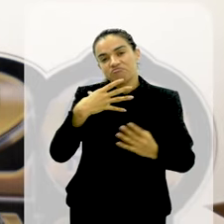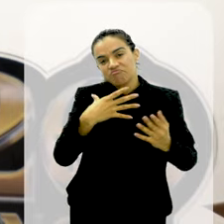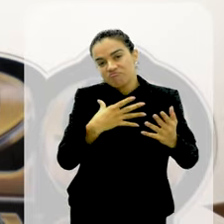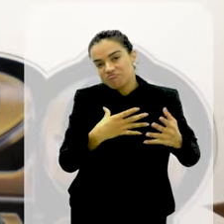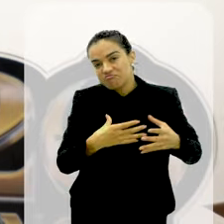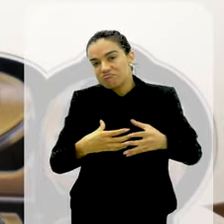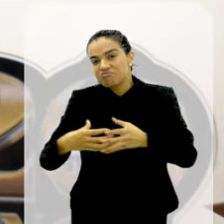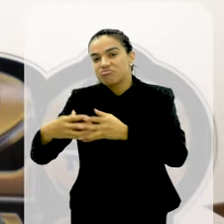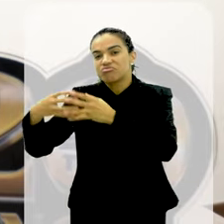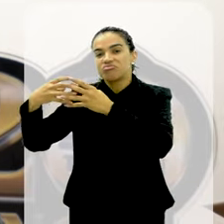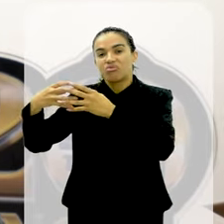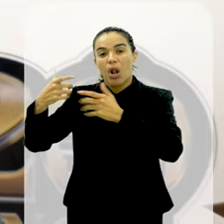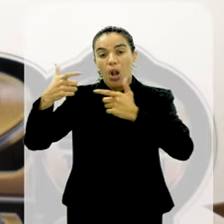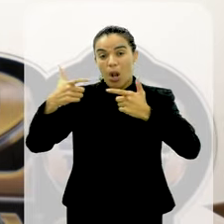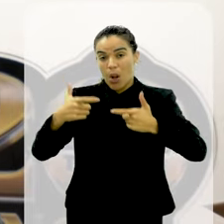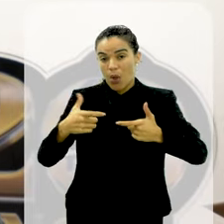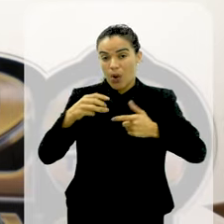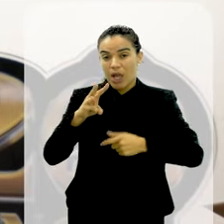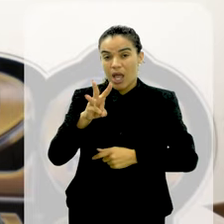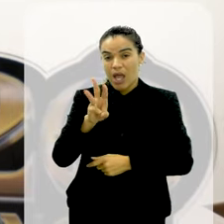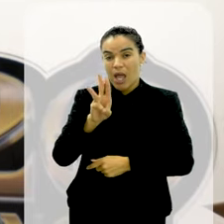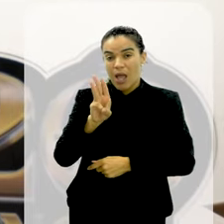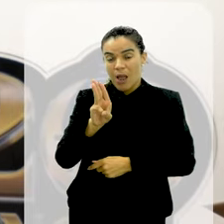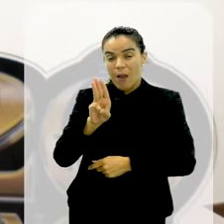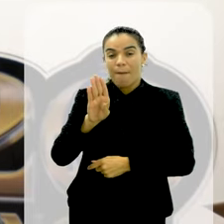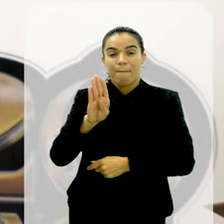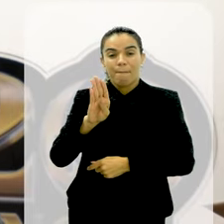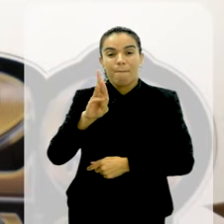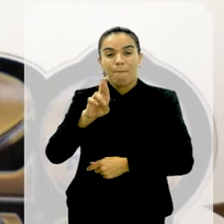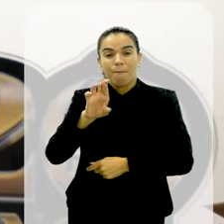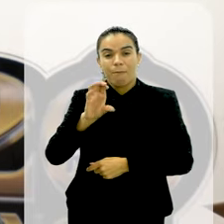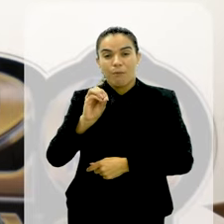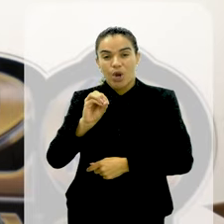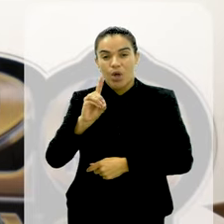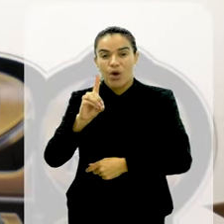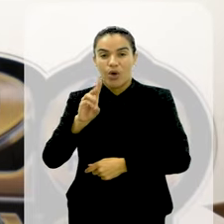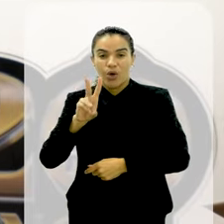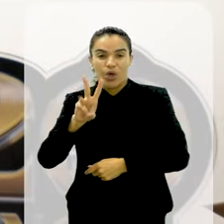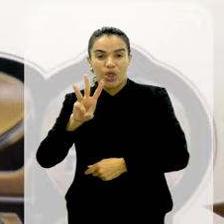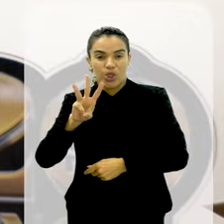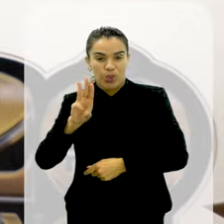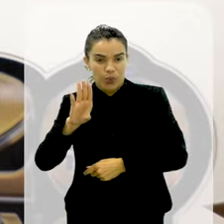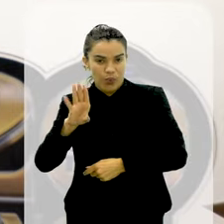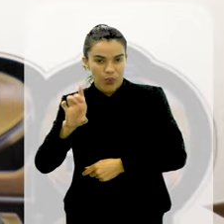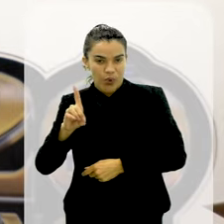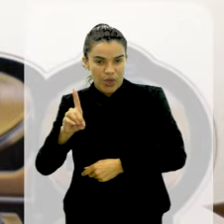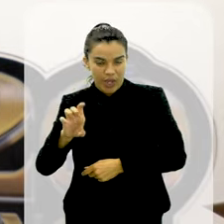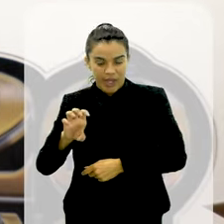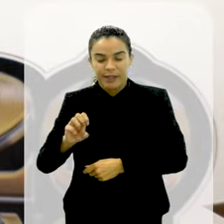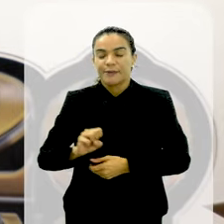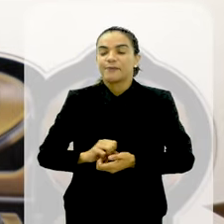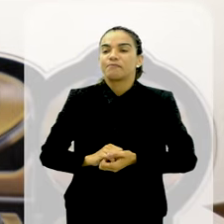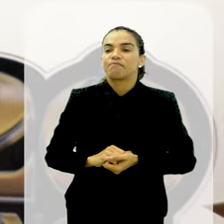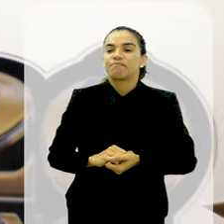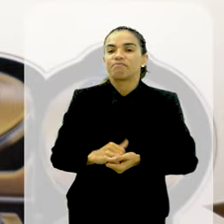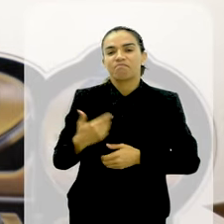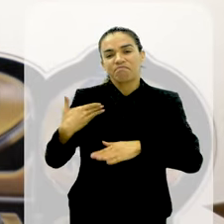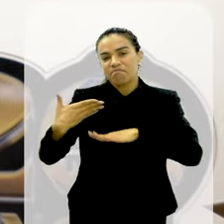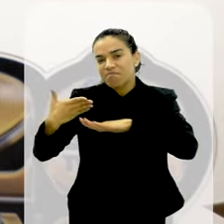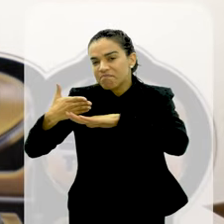nos levava na Broadway, aí você assistia os bastidores, nos levava na Universal, vocês tinham acesso aos